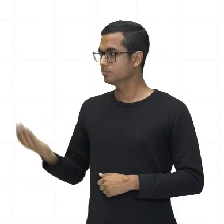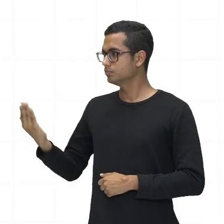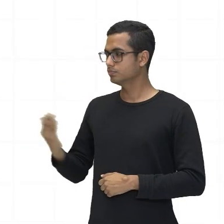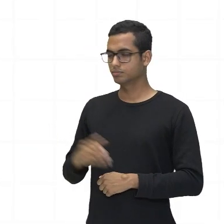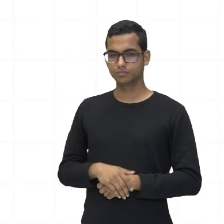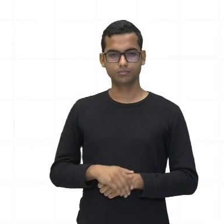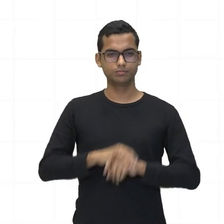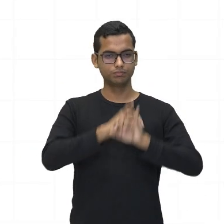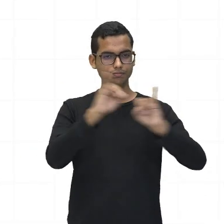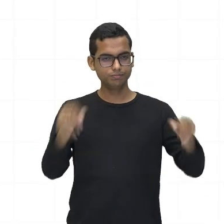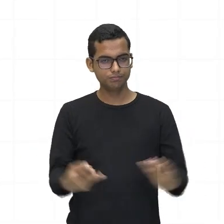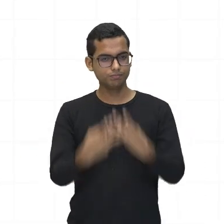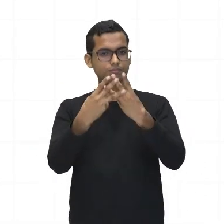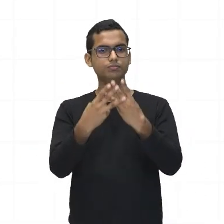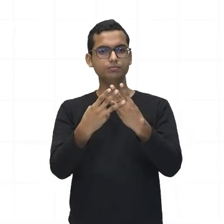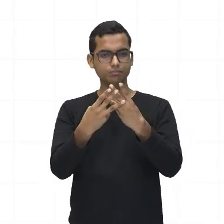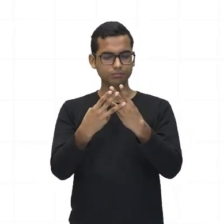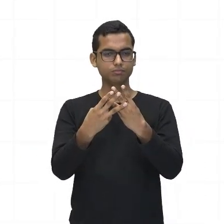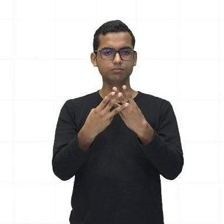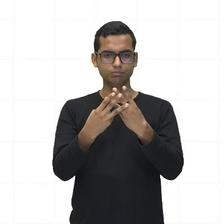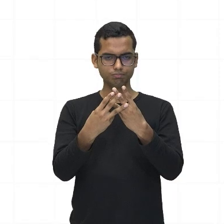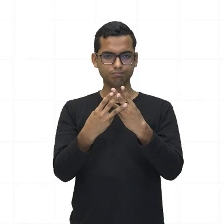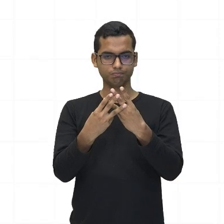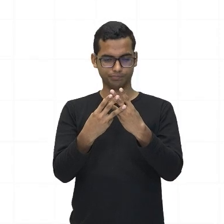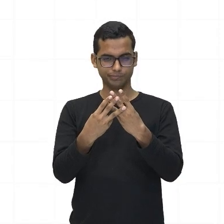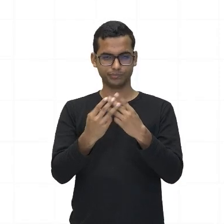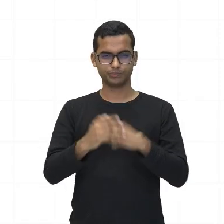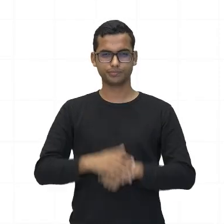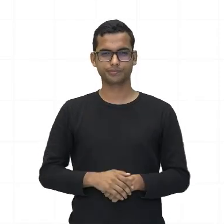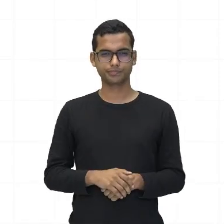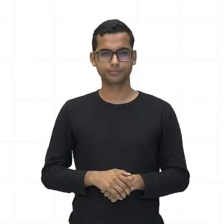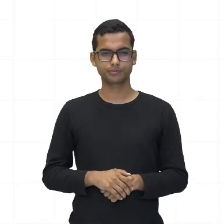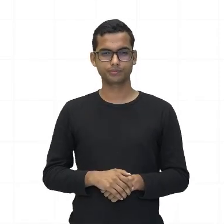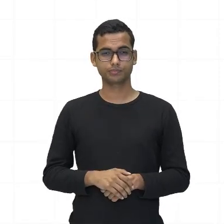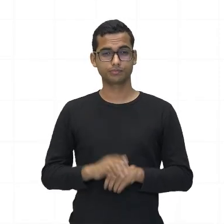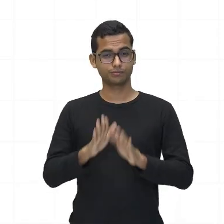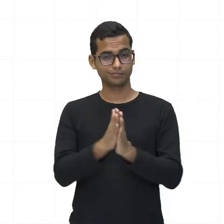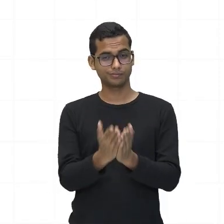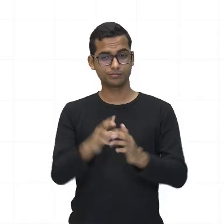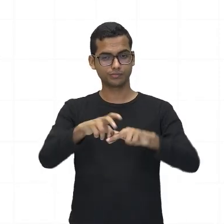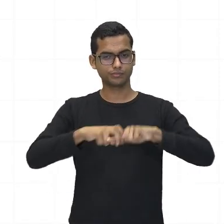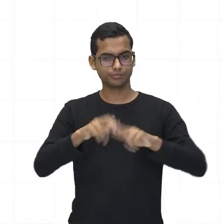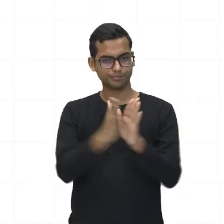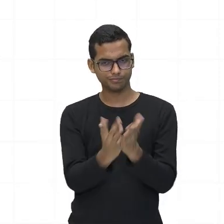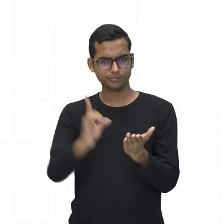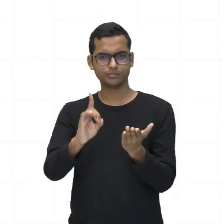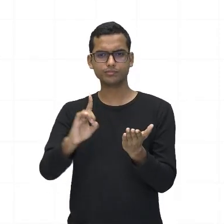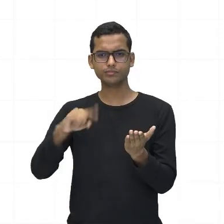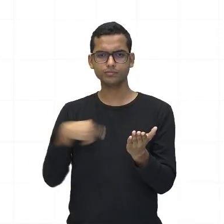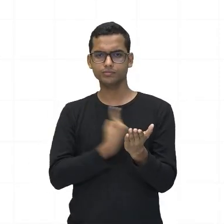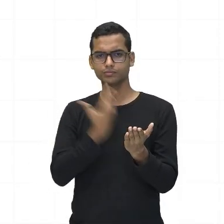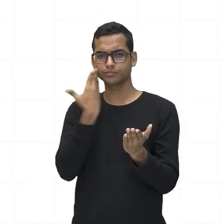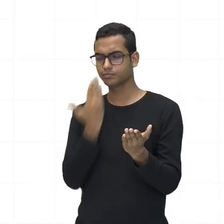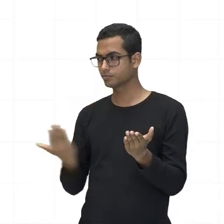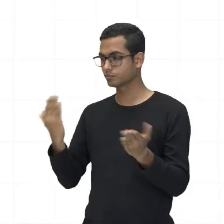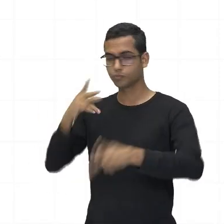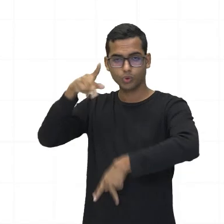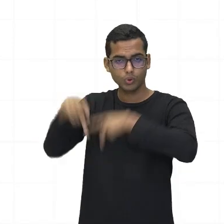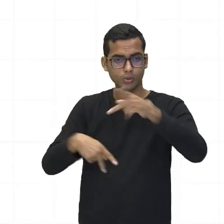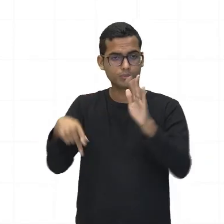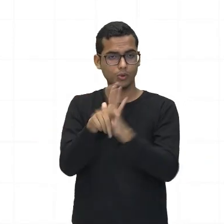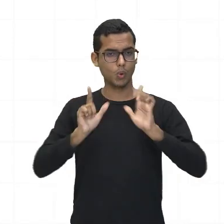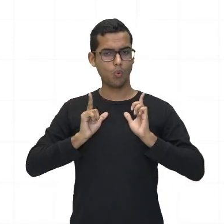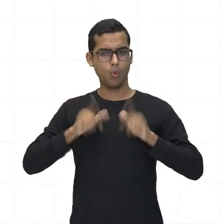judaísmo, né, a religião que nós conhecemos por meio da Bíblia, não é? É a religião do povo de Israel. Tem